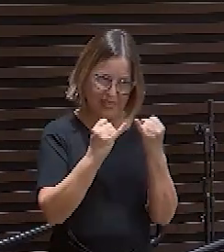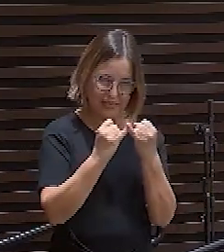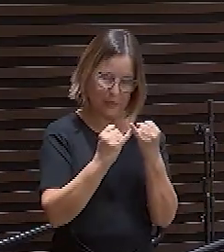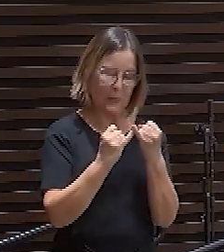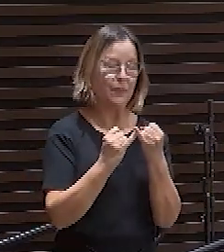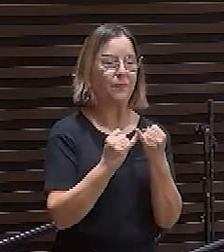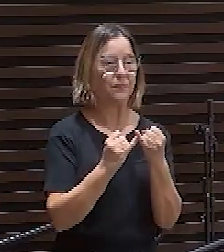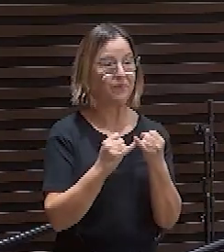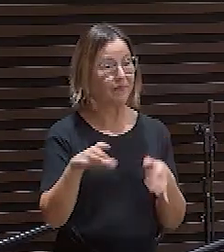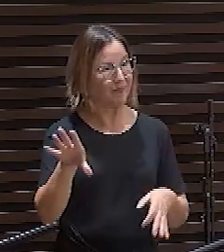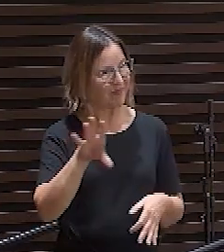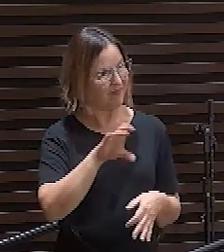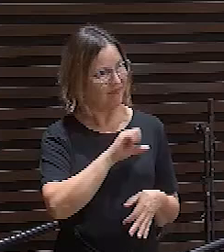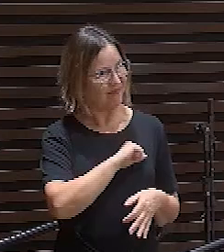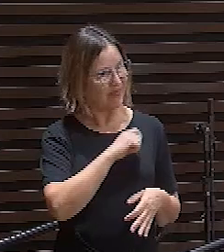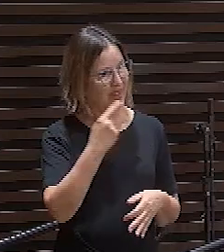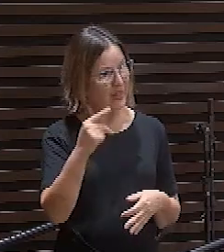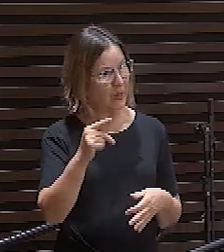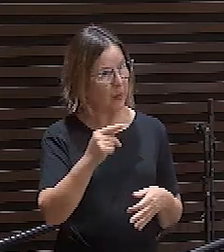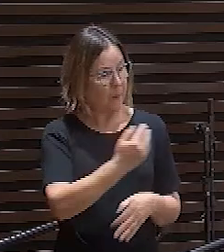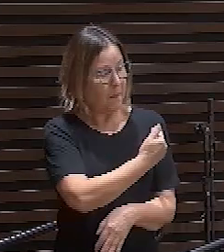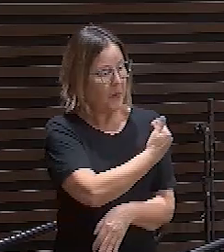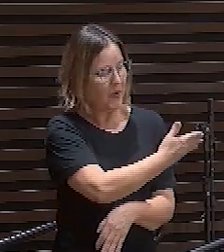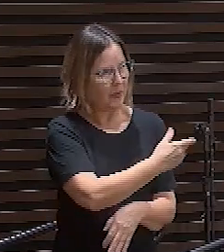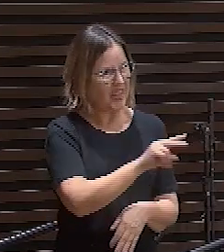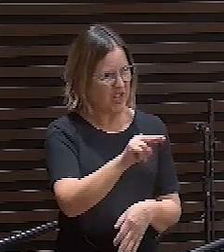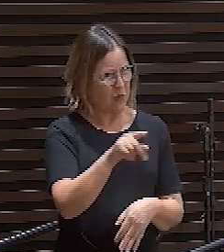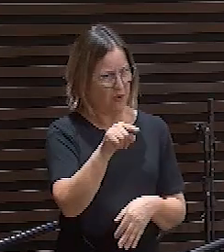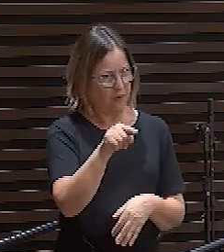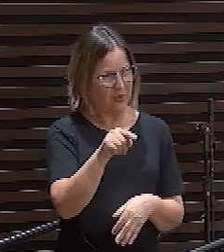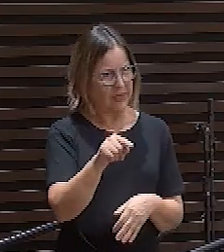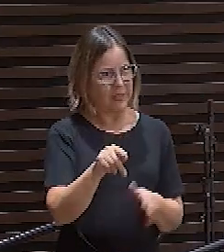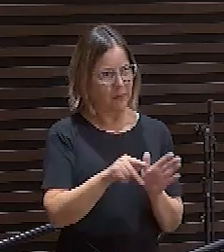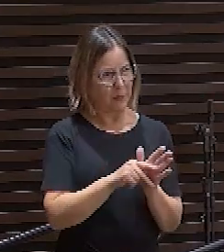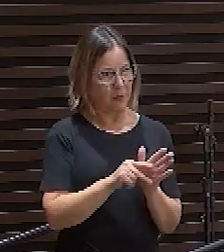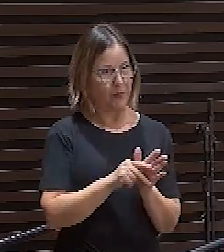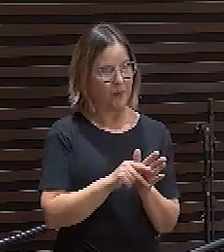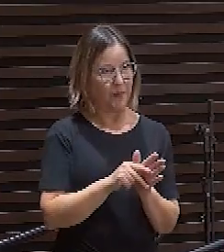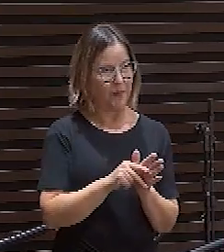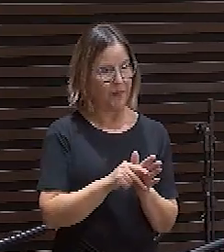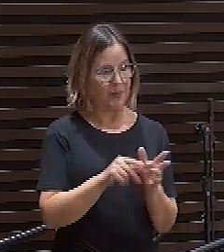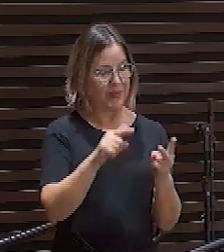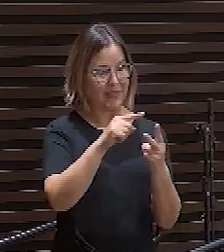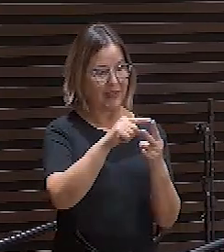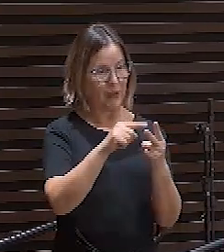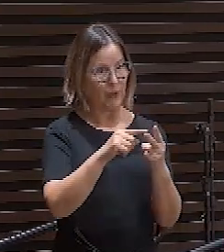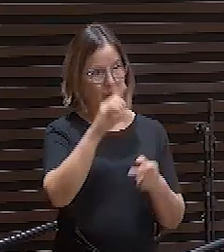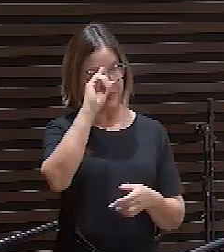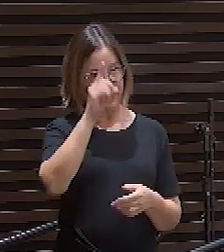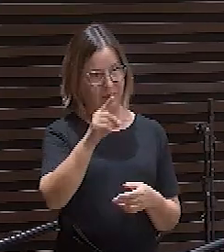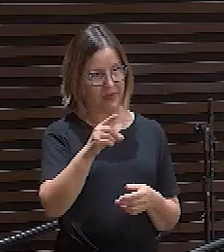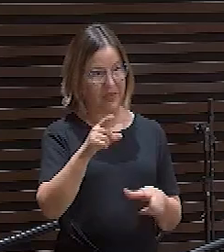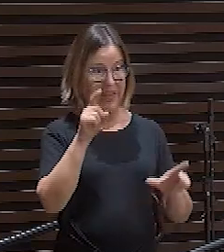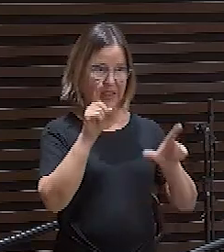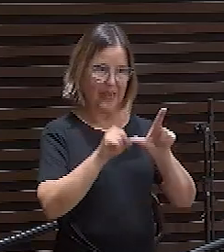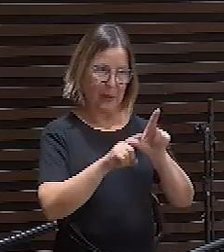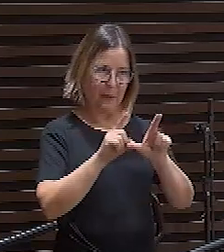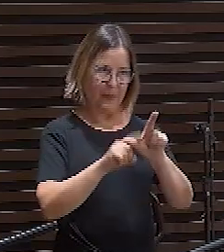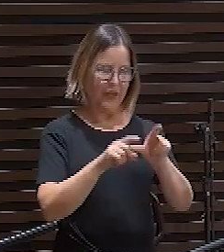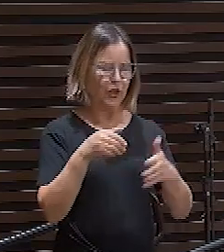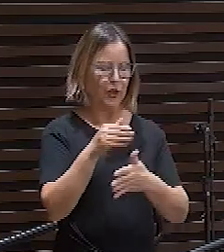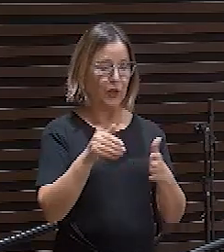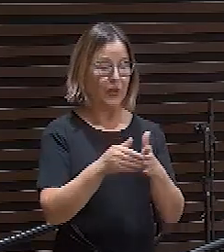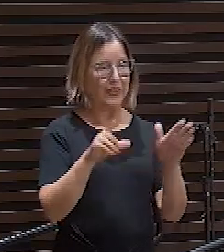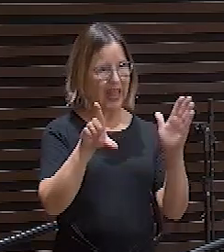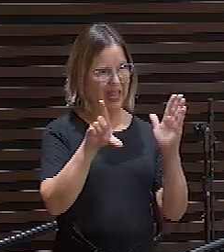é: amarás o teu próximo como a ti mesmo. Destes dois mandamentos depende toda a lei